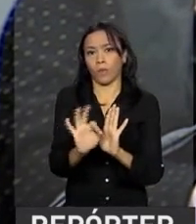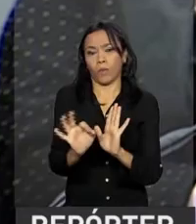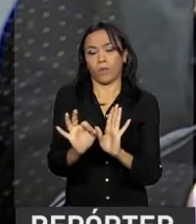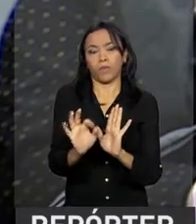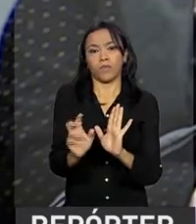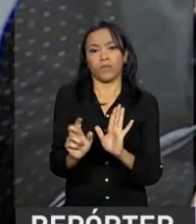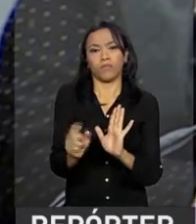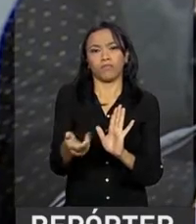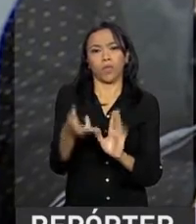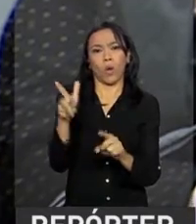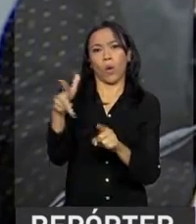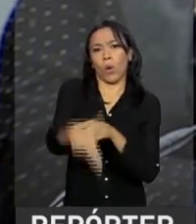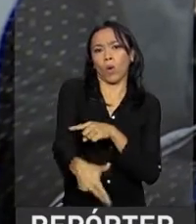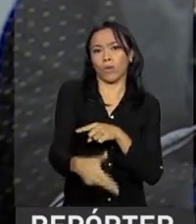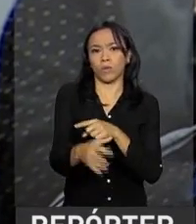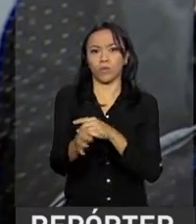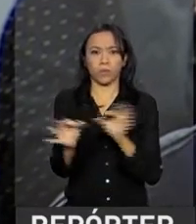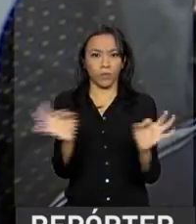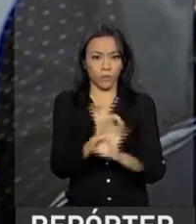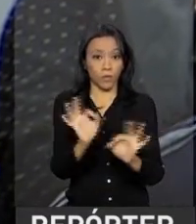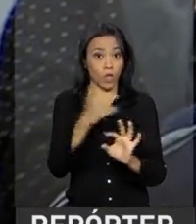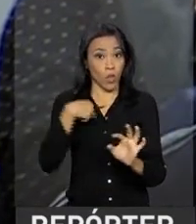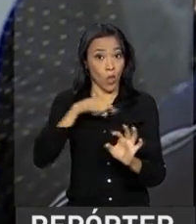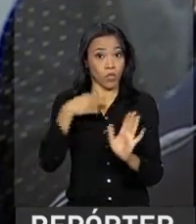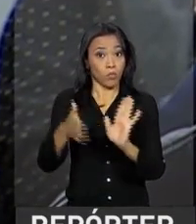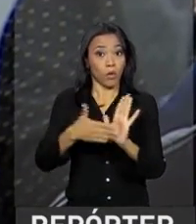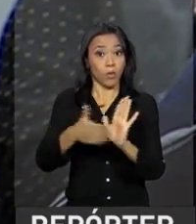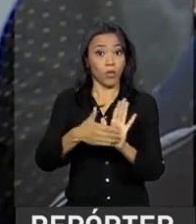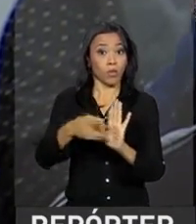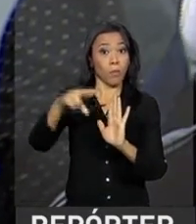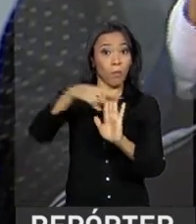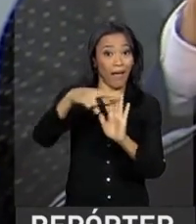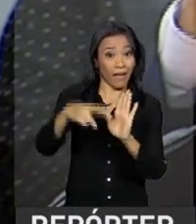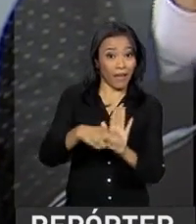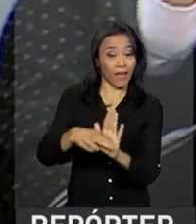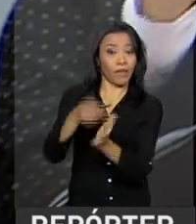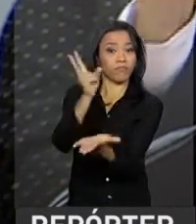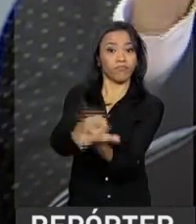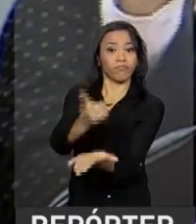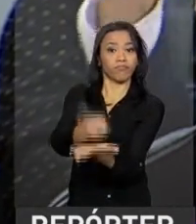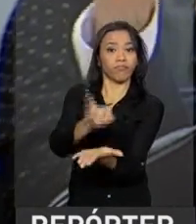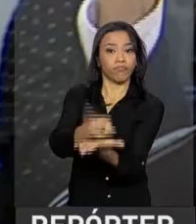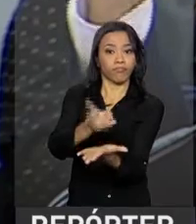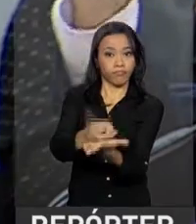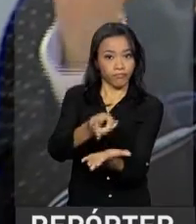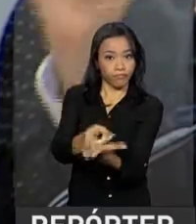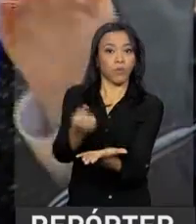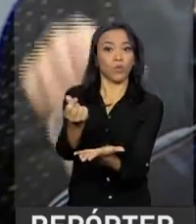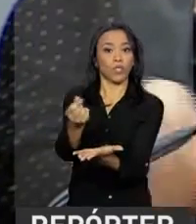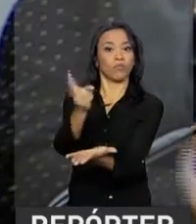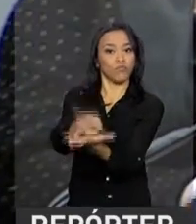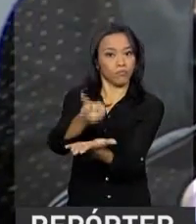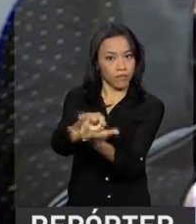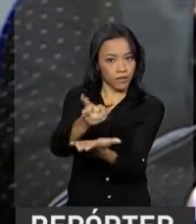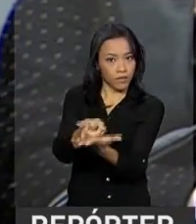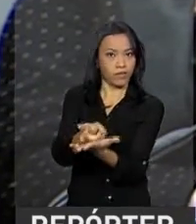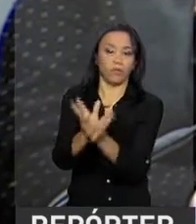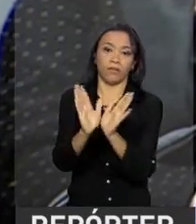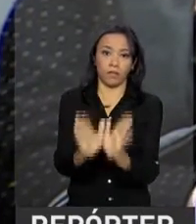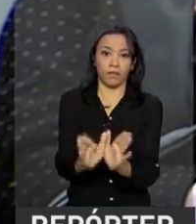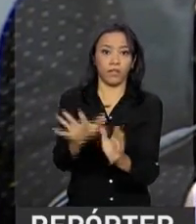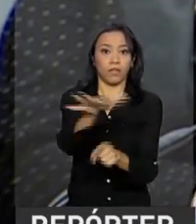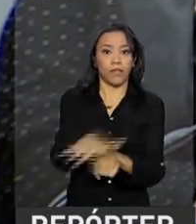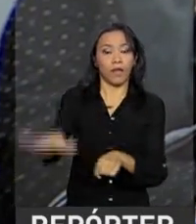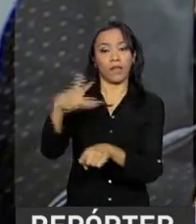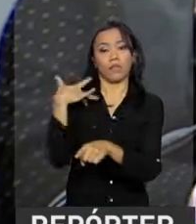de corte abrupto. O que nós estamos propondo é uma regra estável de manutenção do valor real do piso de